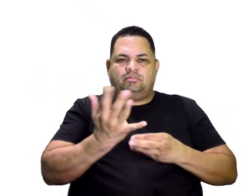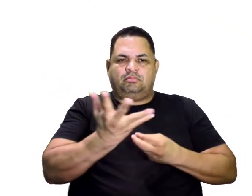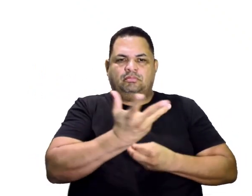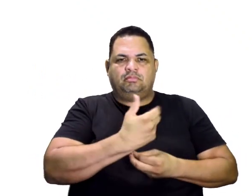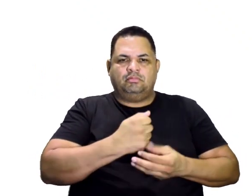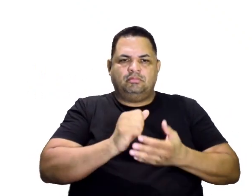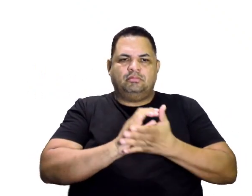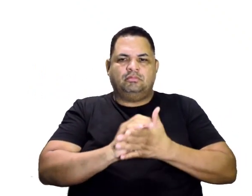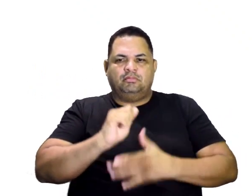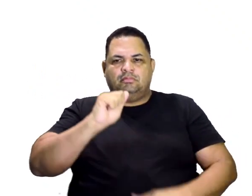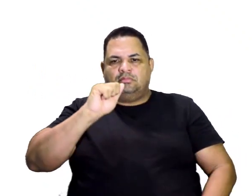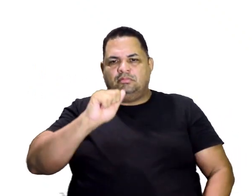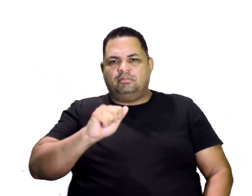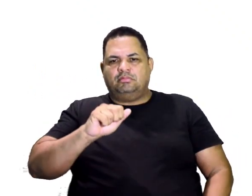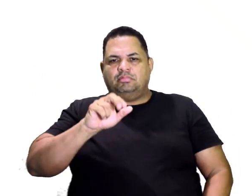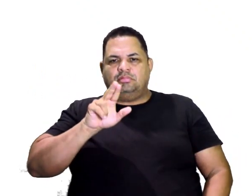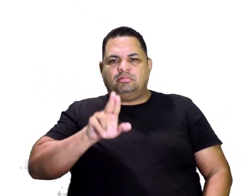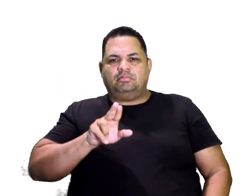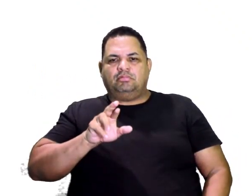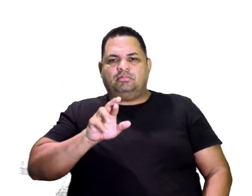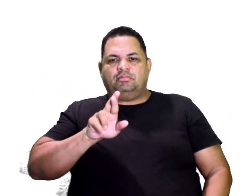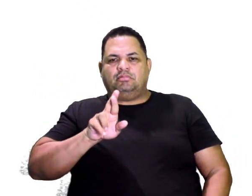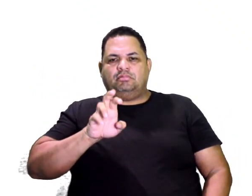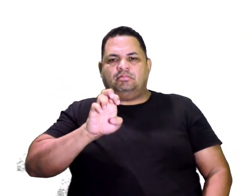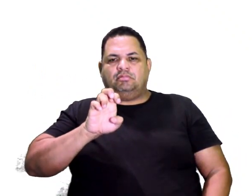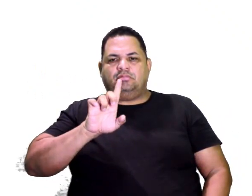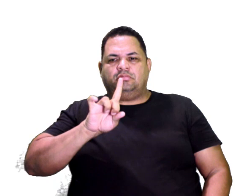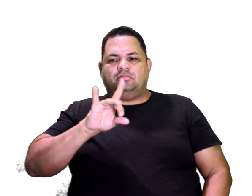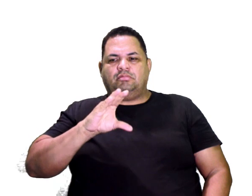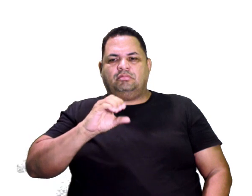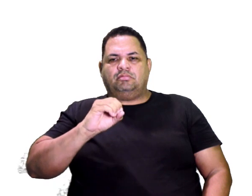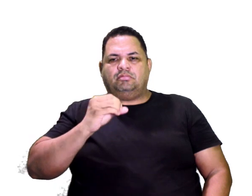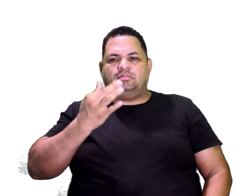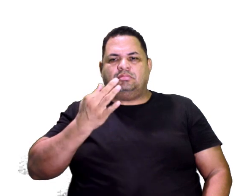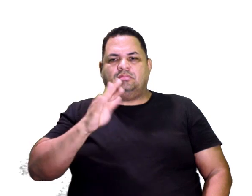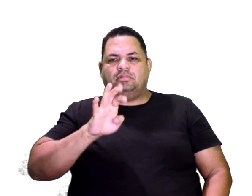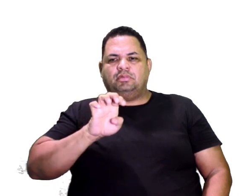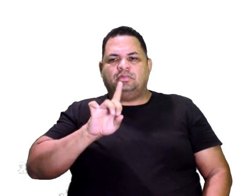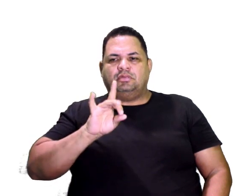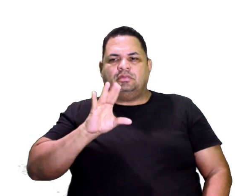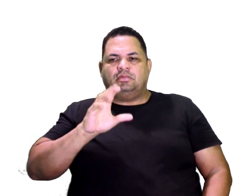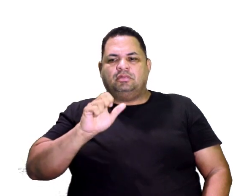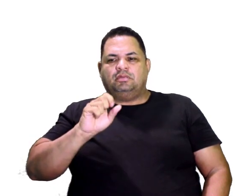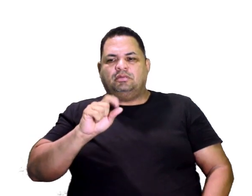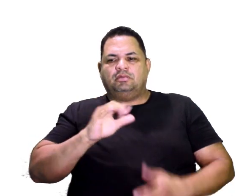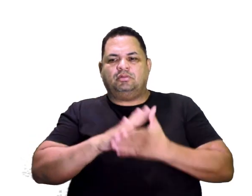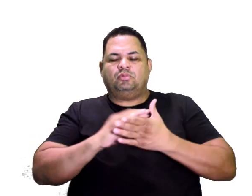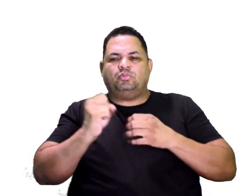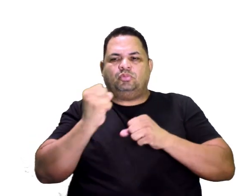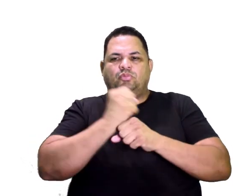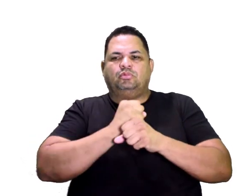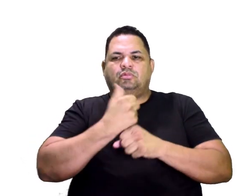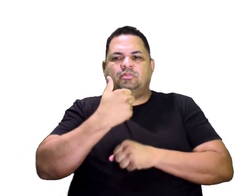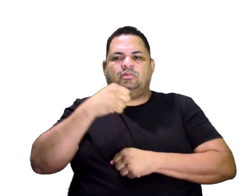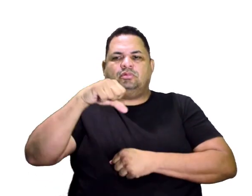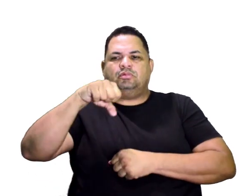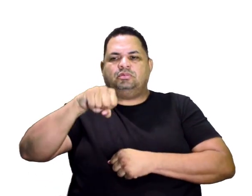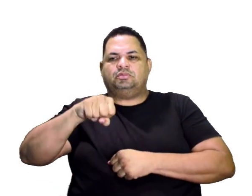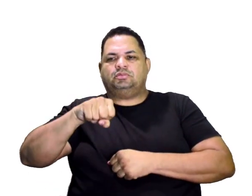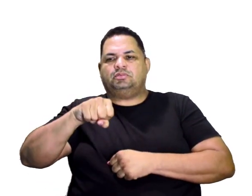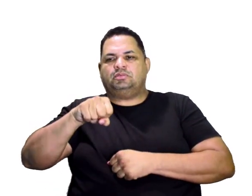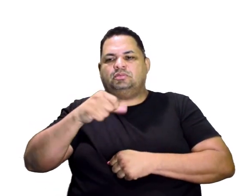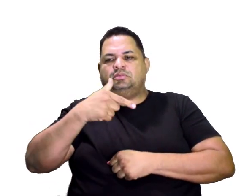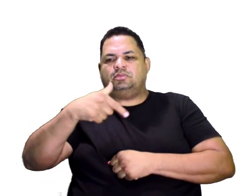o Aurélio de Figueiredo, em 1899, fez aqui o